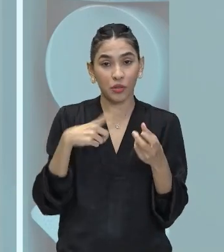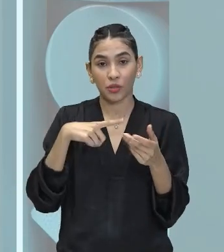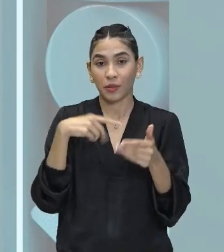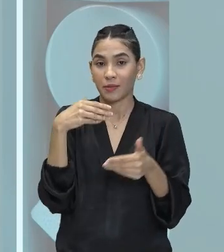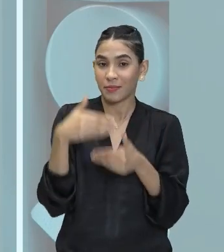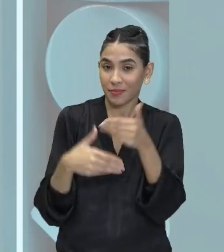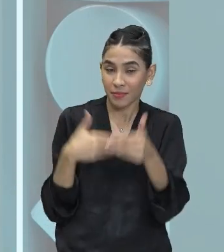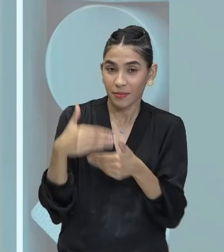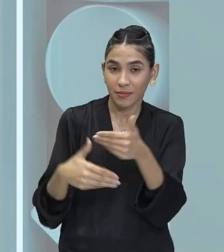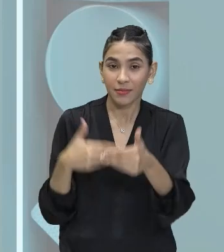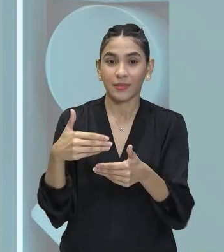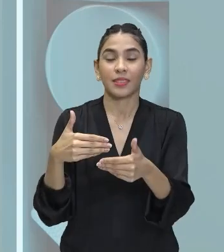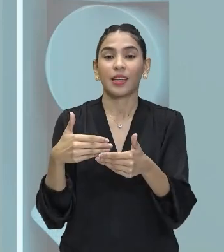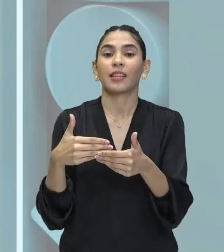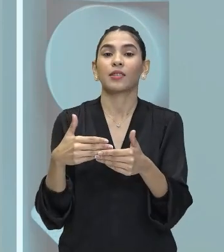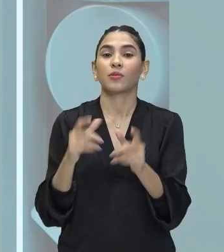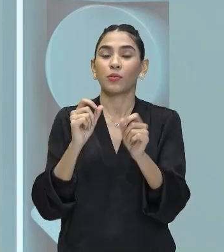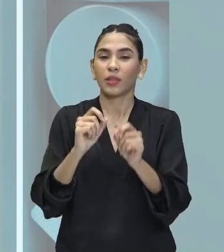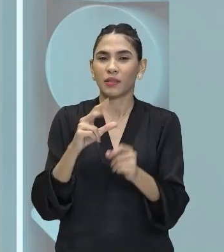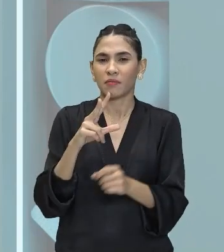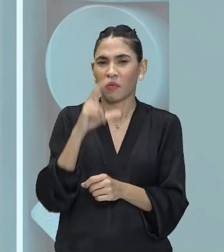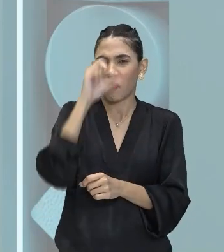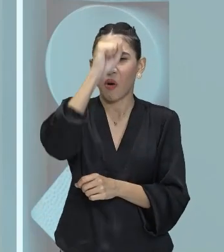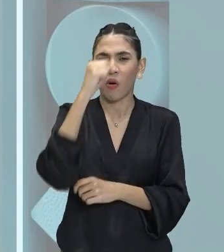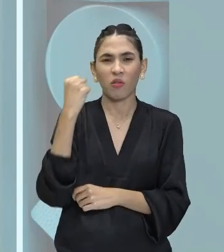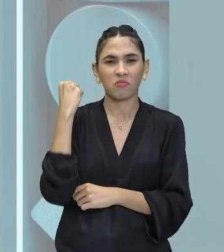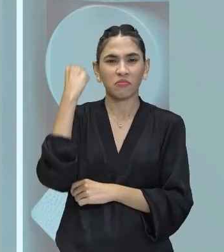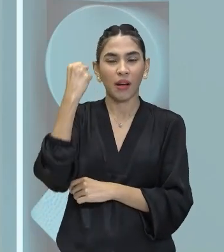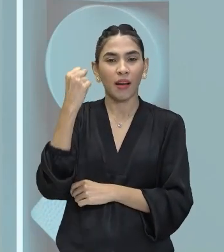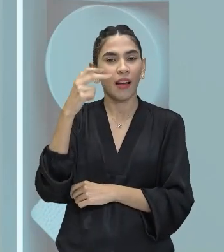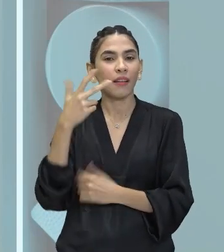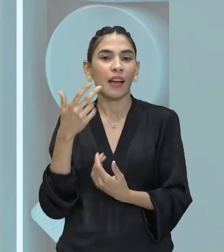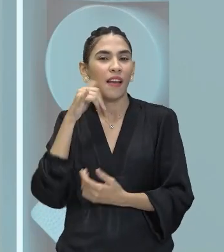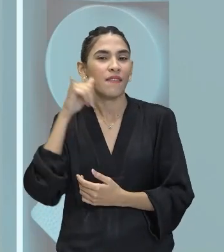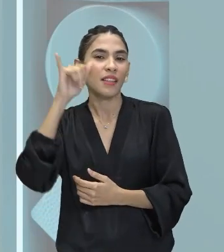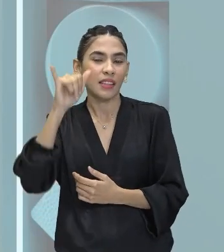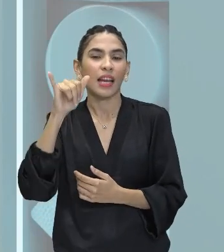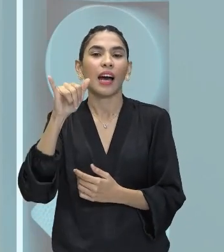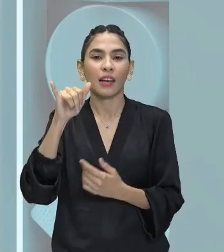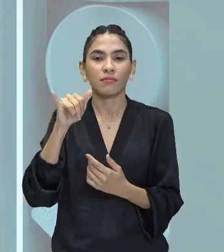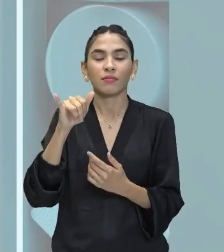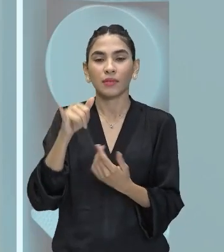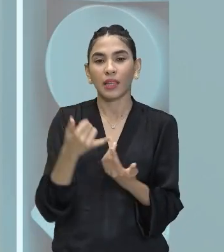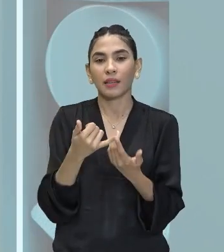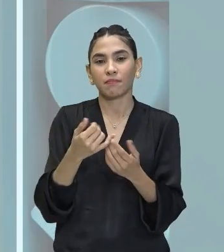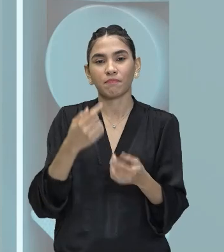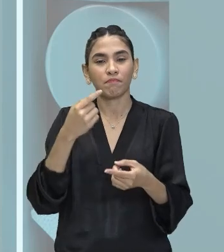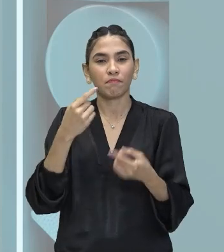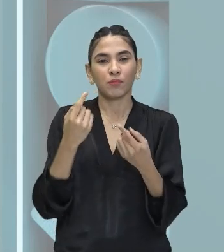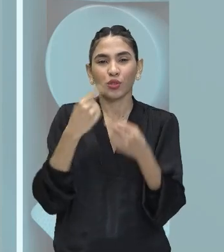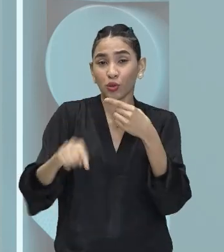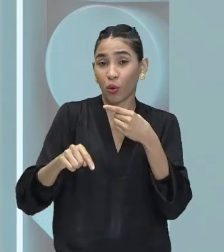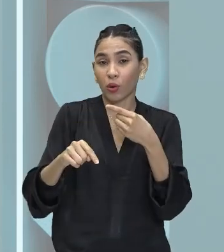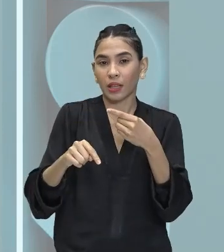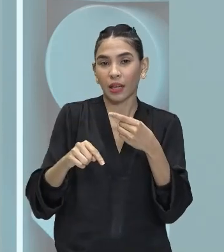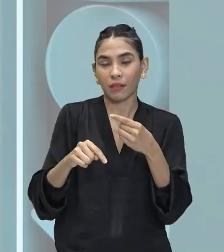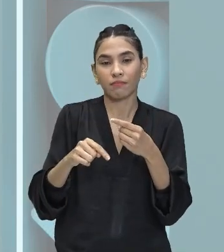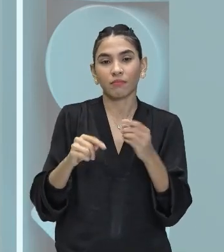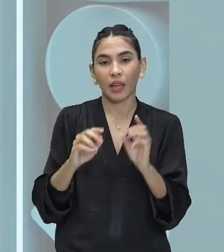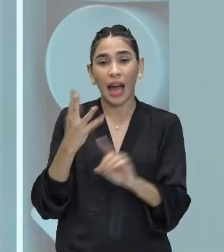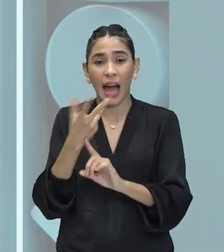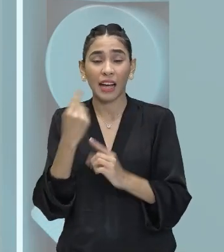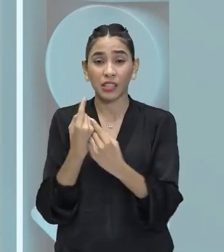processo de serem heróicos, de combater o jeito antigo de fazer arte para apresentar o novo,